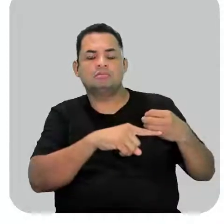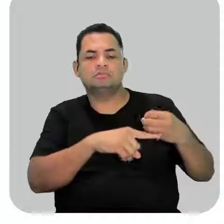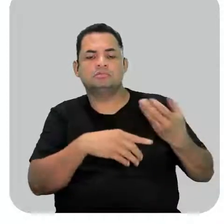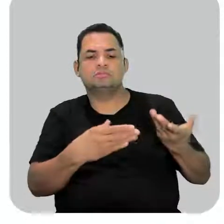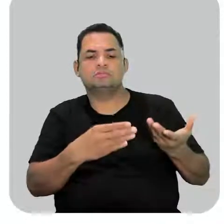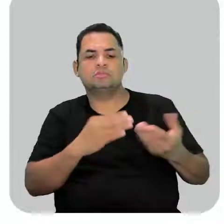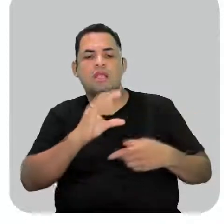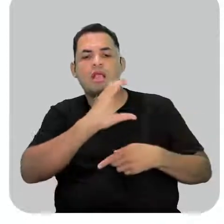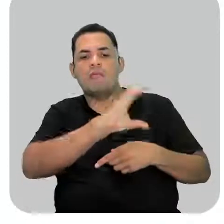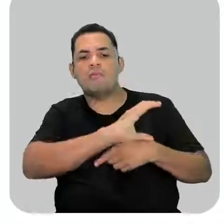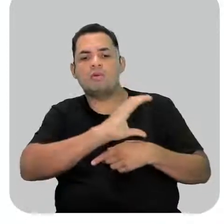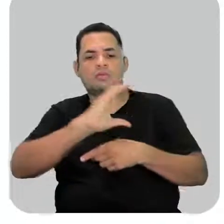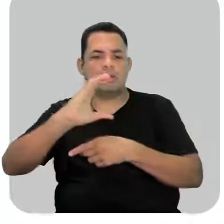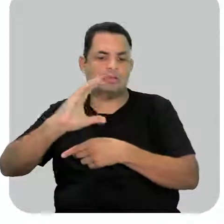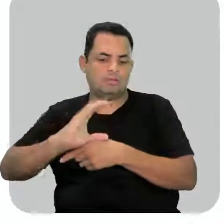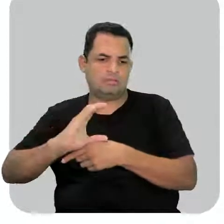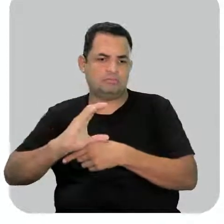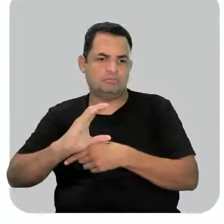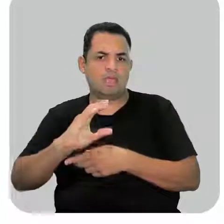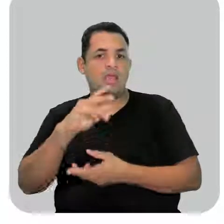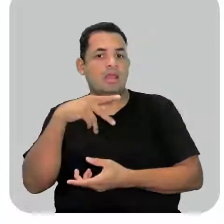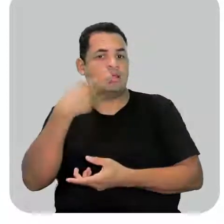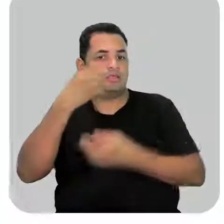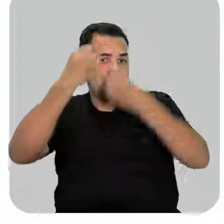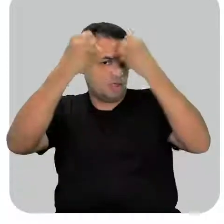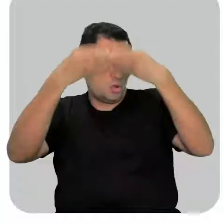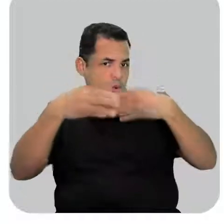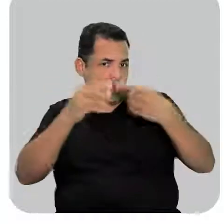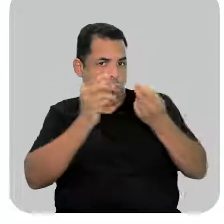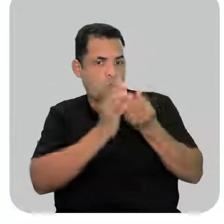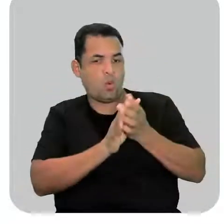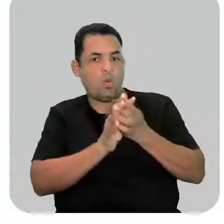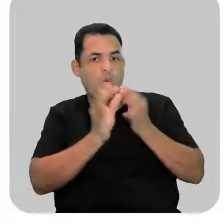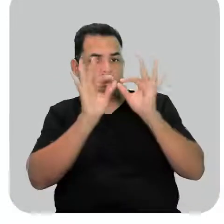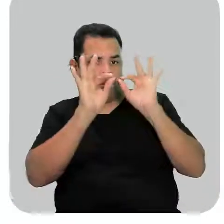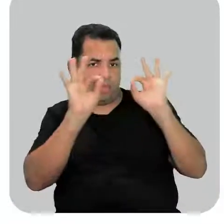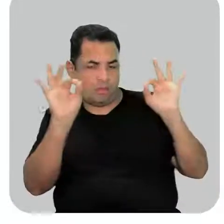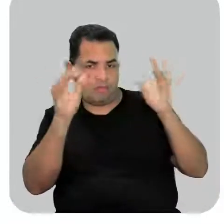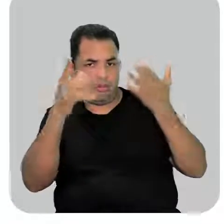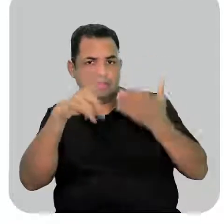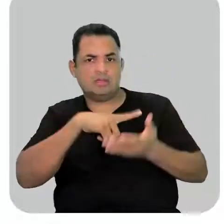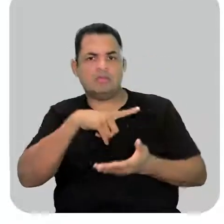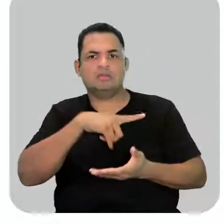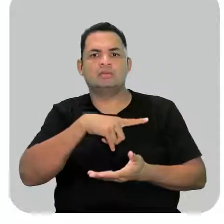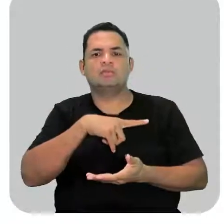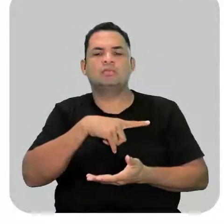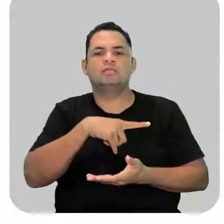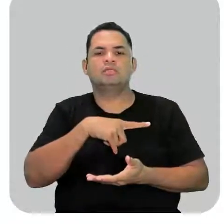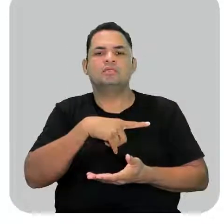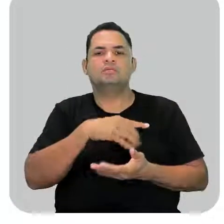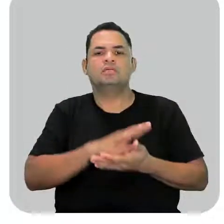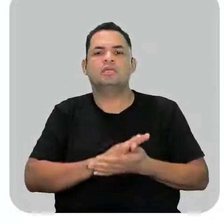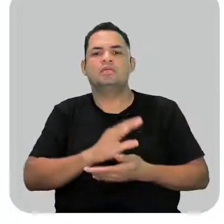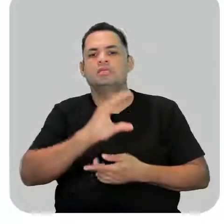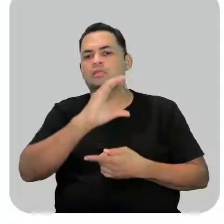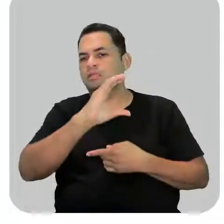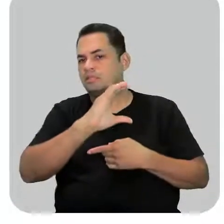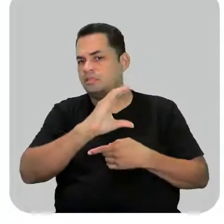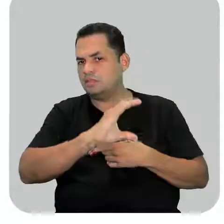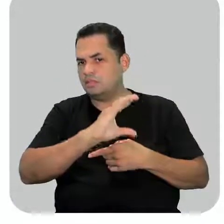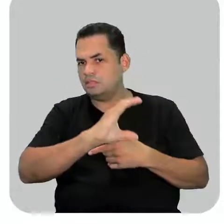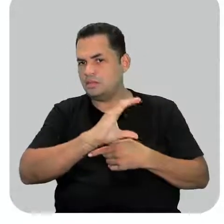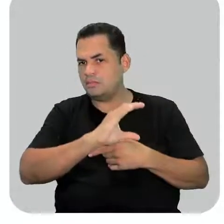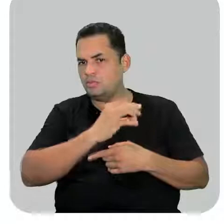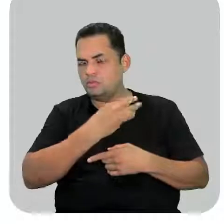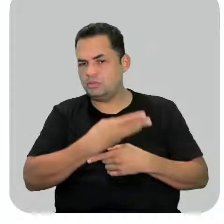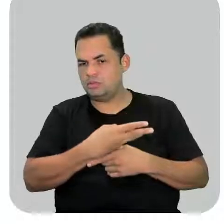lá. Ele disse no enunciado que existem 3 átomos de carbono e 3 de nitrogênio. O